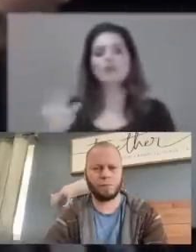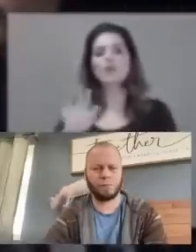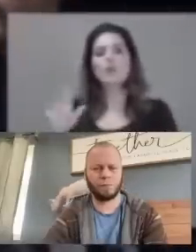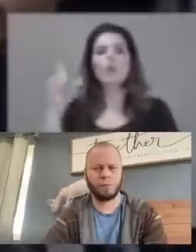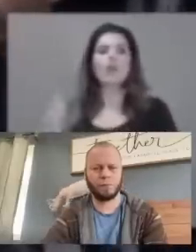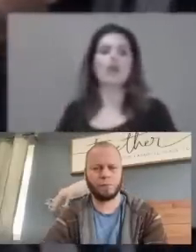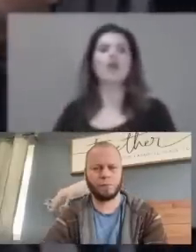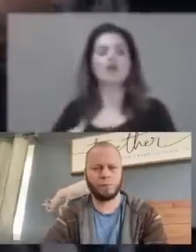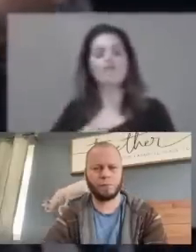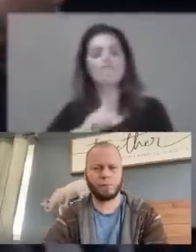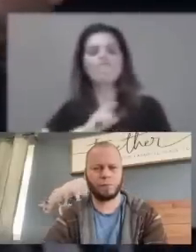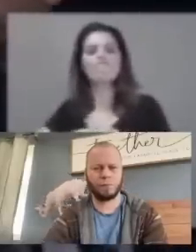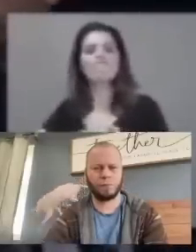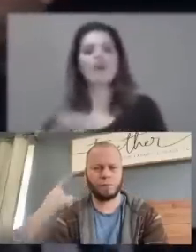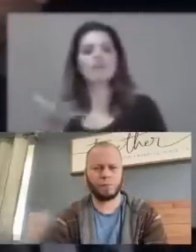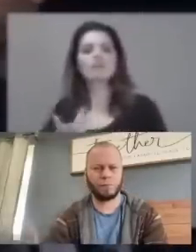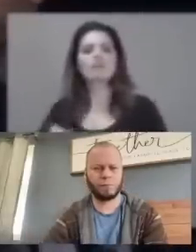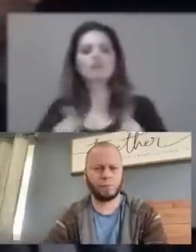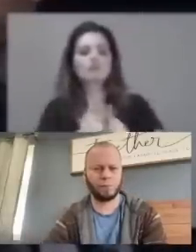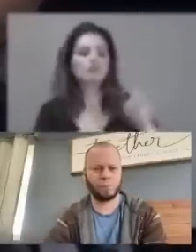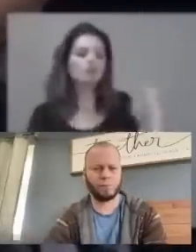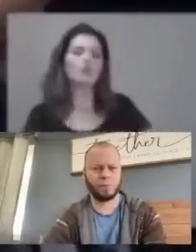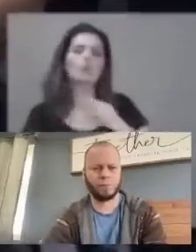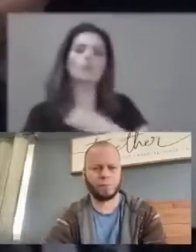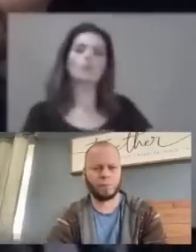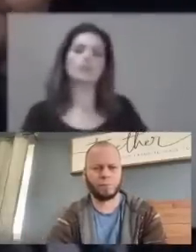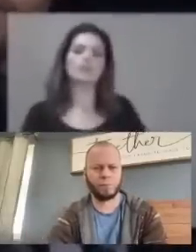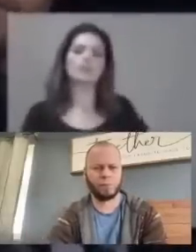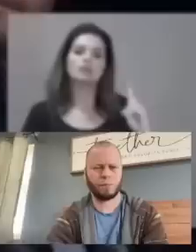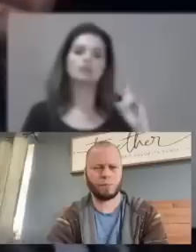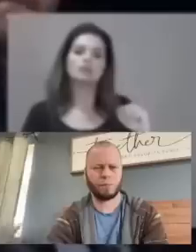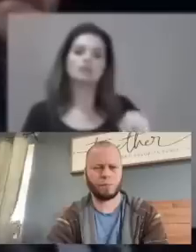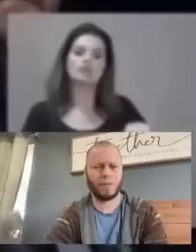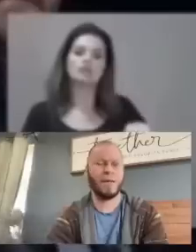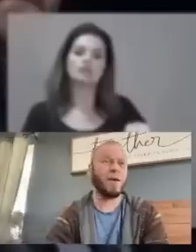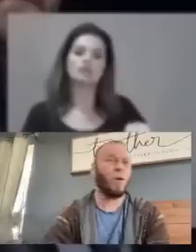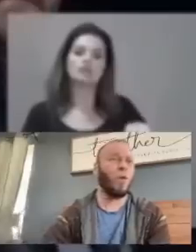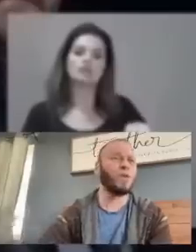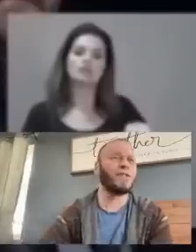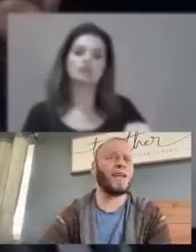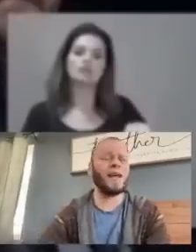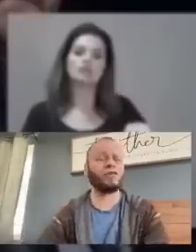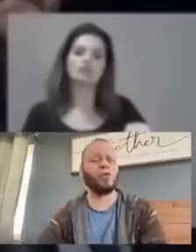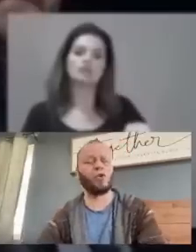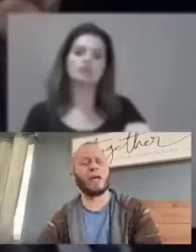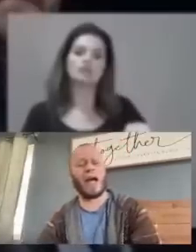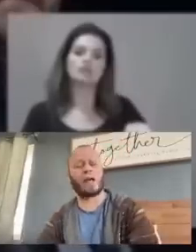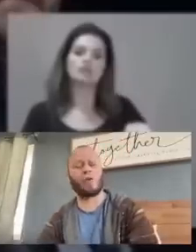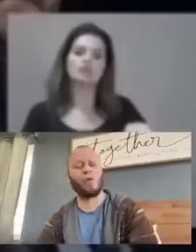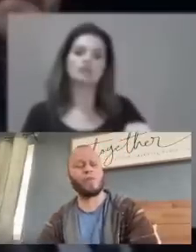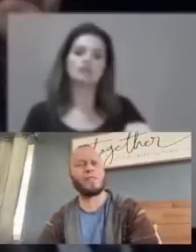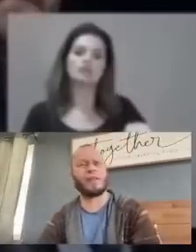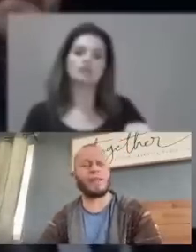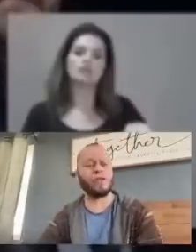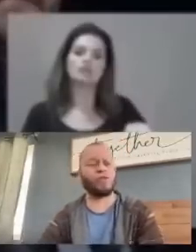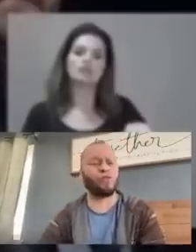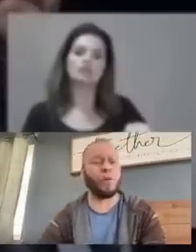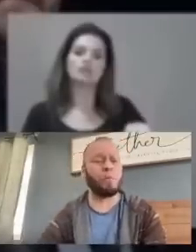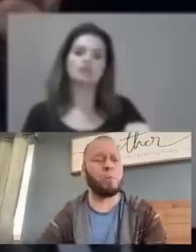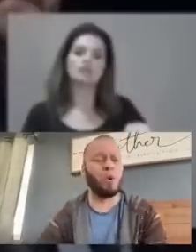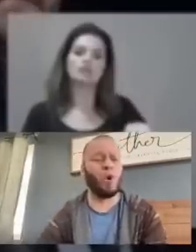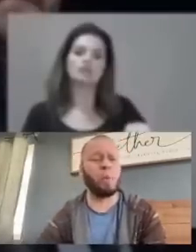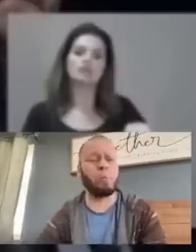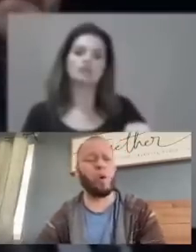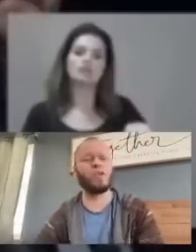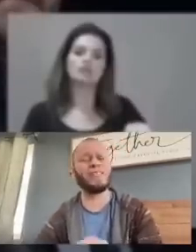Inácio Lula da Silva junto com o ministro Dino e o giz quando quer o senador acusa que